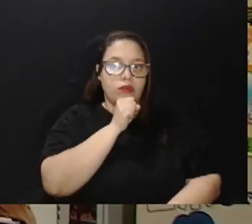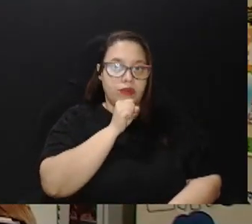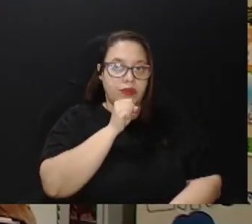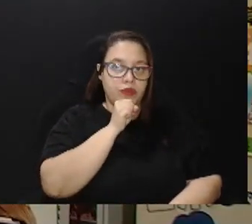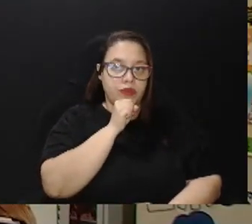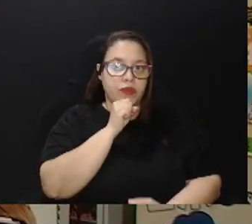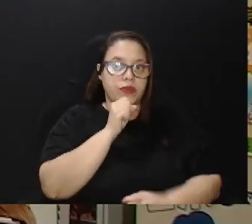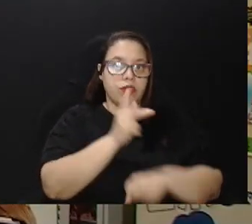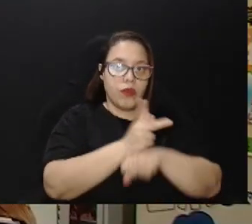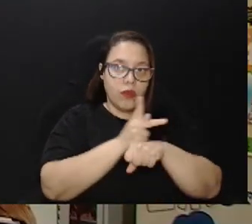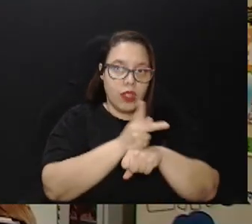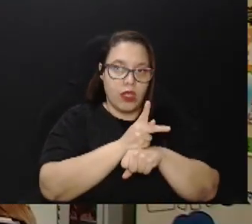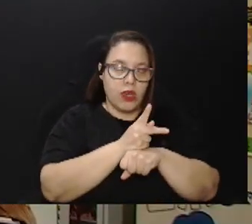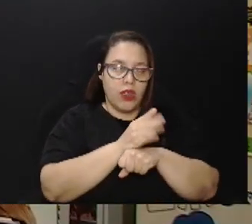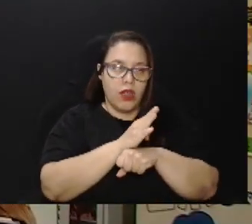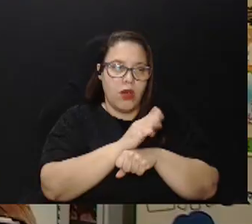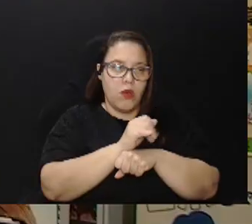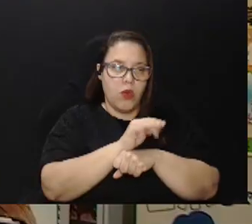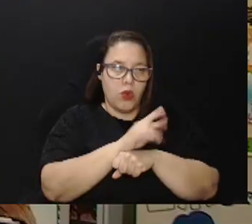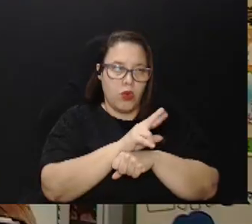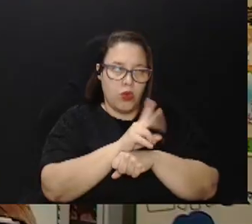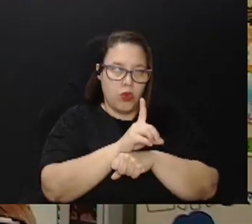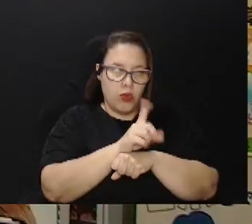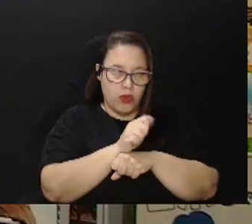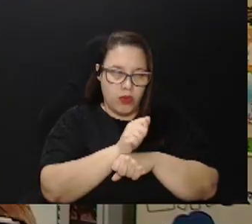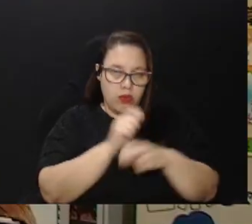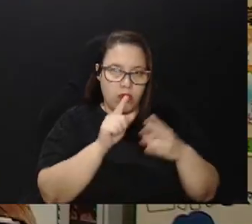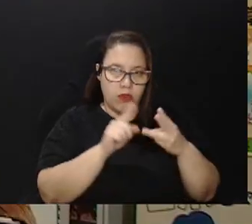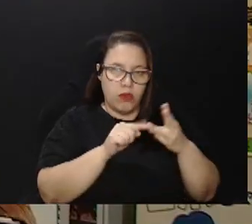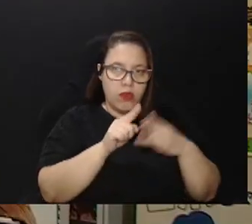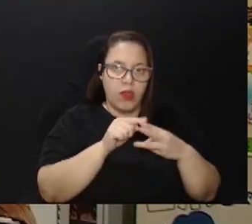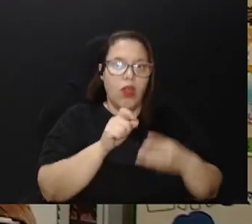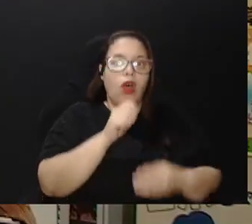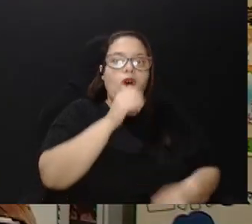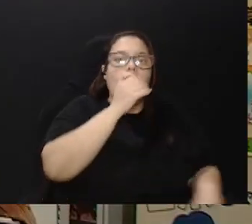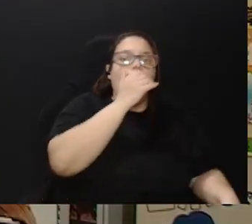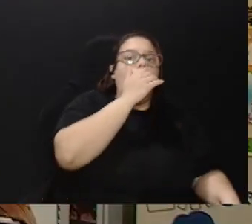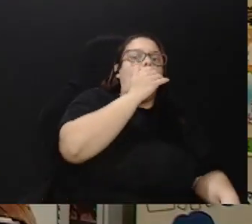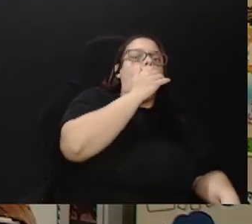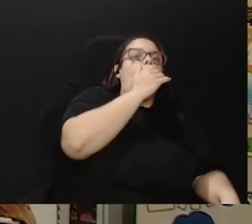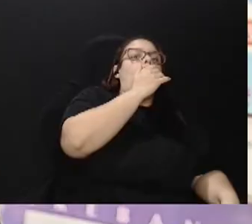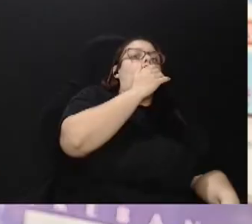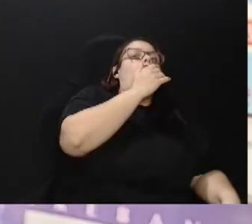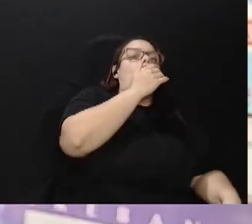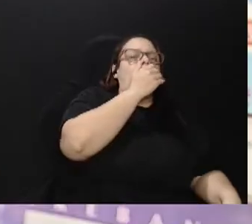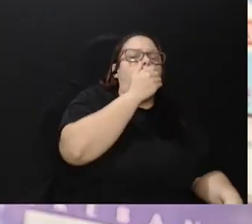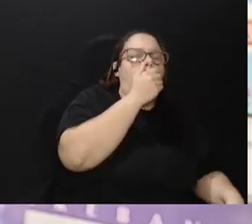Gusikuda, Hirota, coisa assim. Mas a gente pode falar de uma